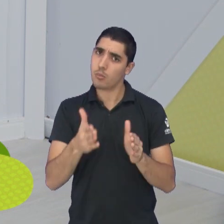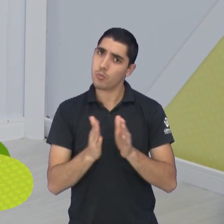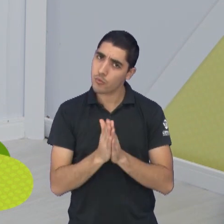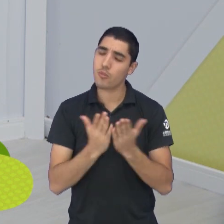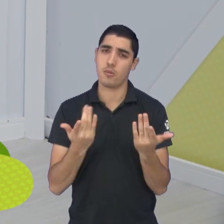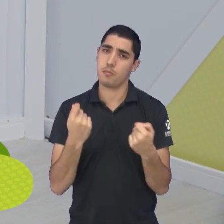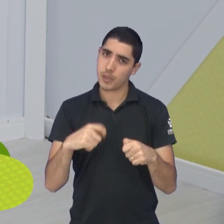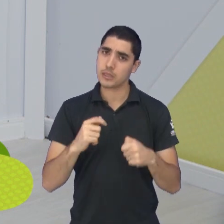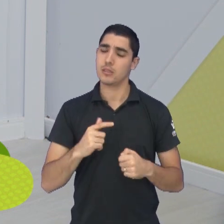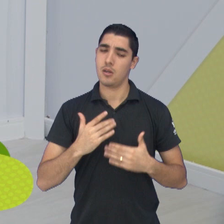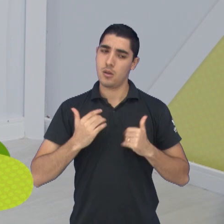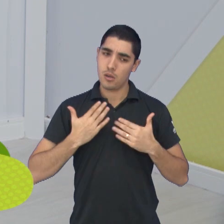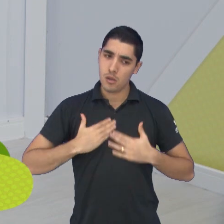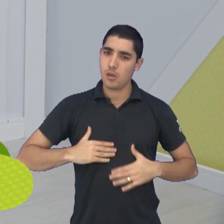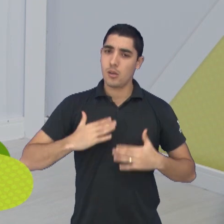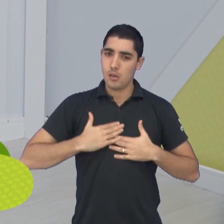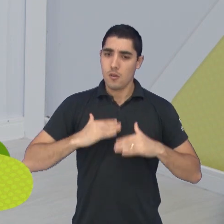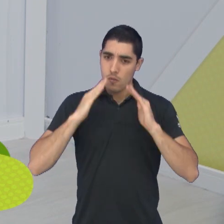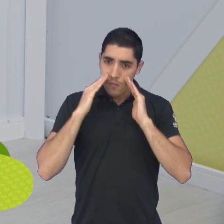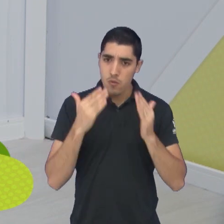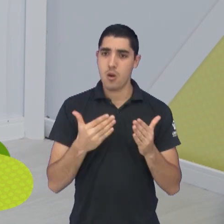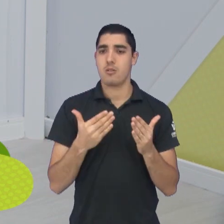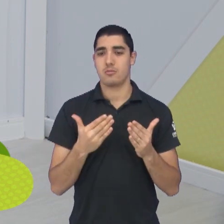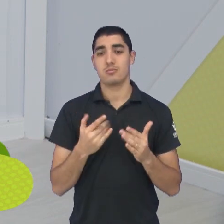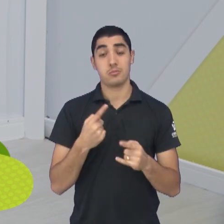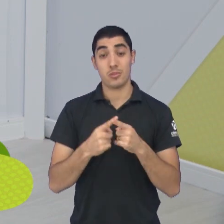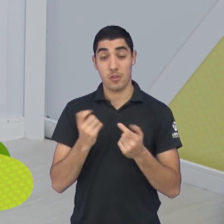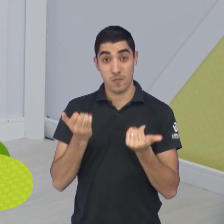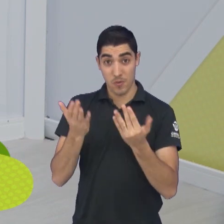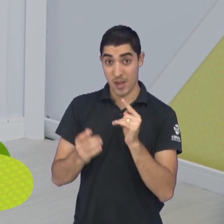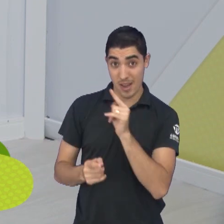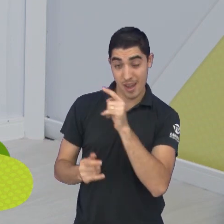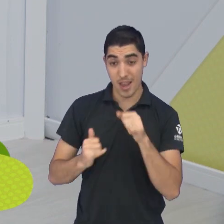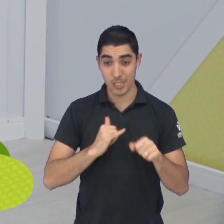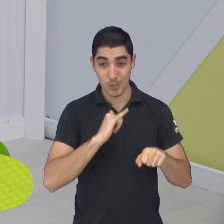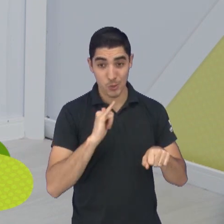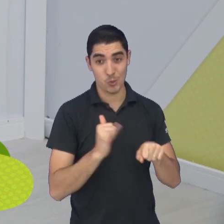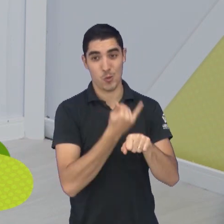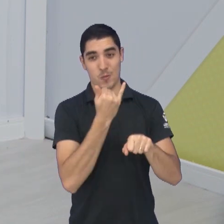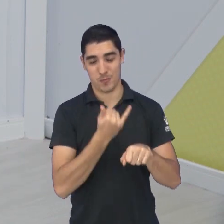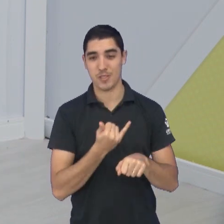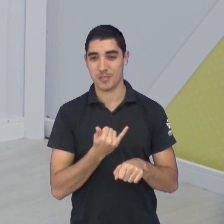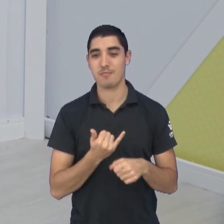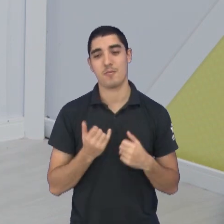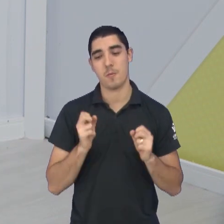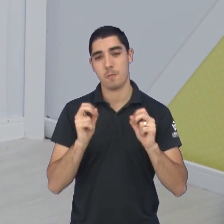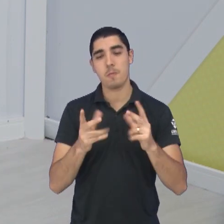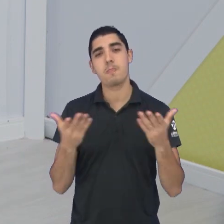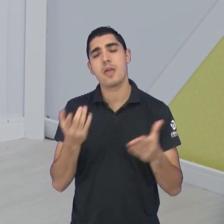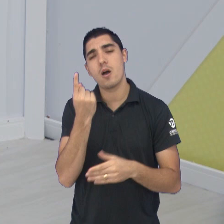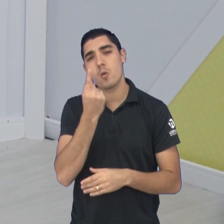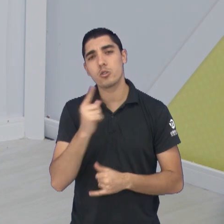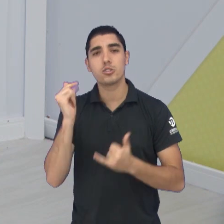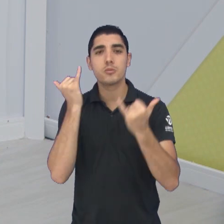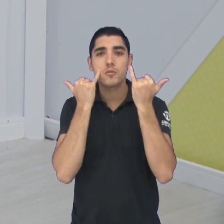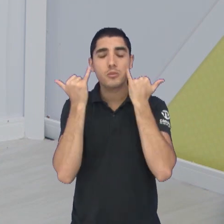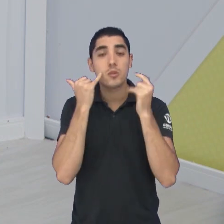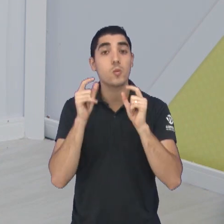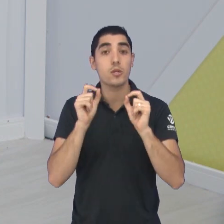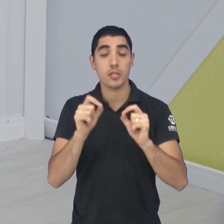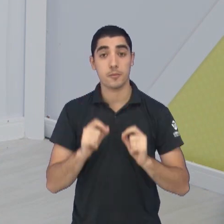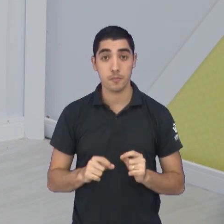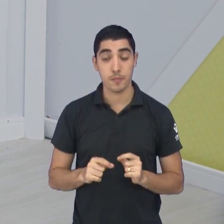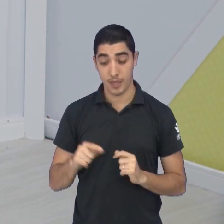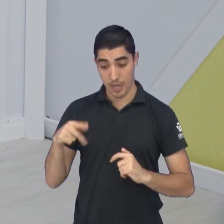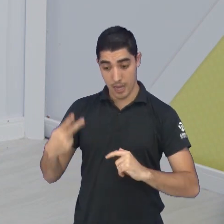hoje, lá no ginásio Carl Hansen, centro de eventos Carl Hansen, lá em Santa Catarina, tá certo? Brunão, para a gente fechar o Hora de hoje, olha só, a